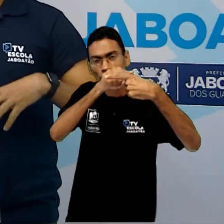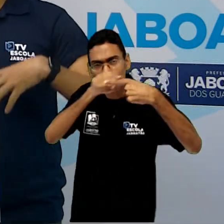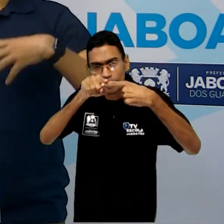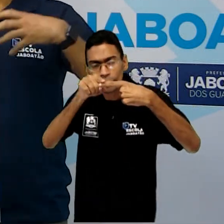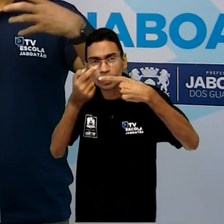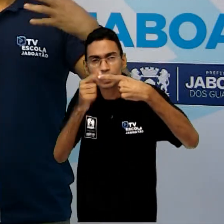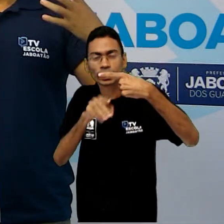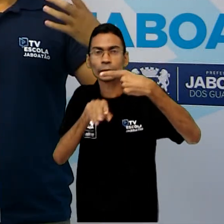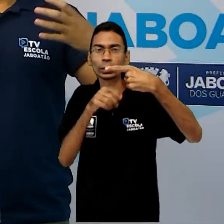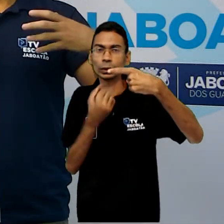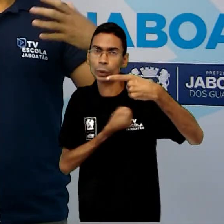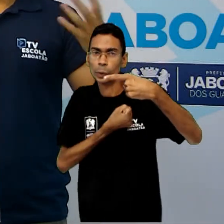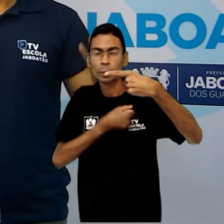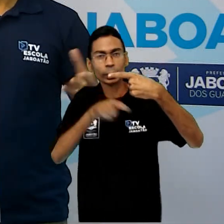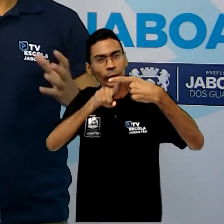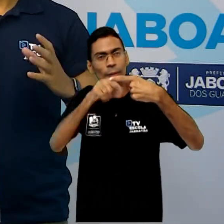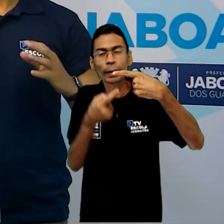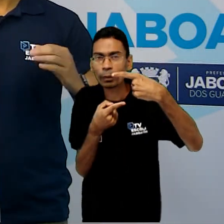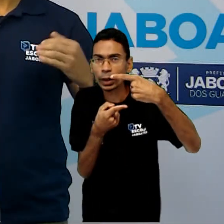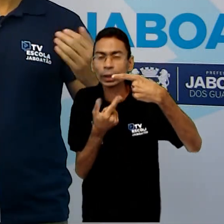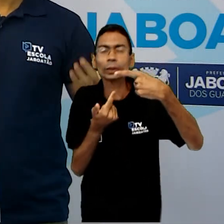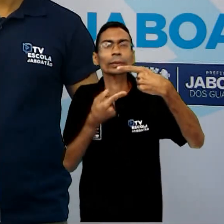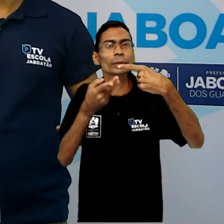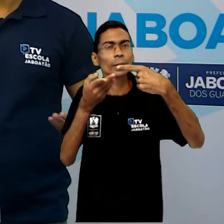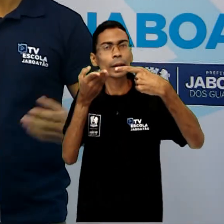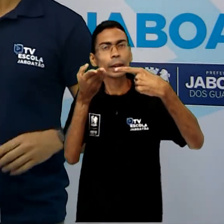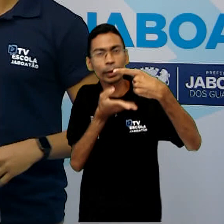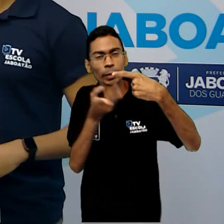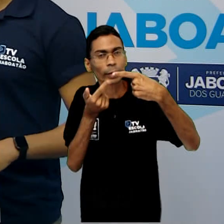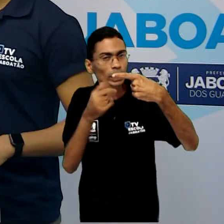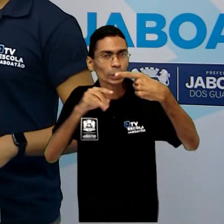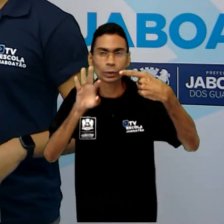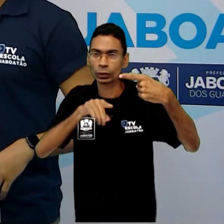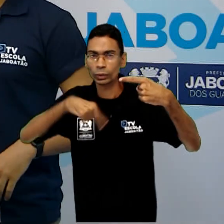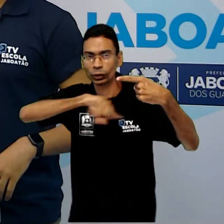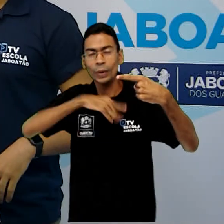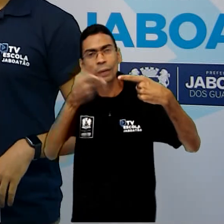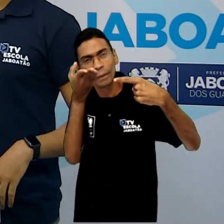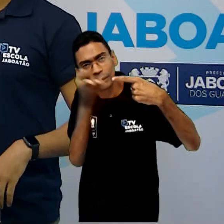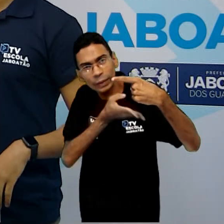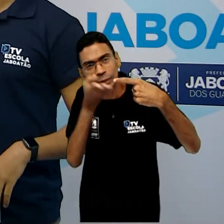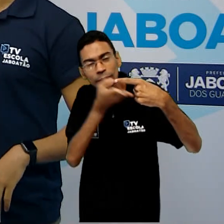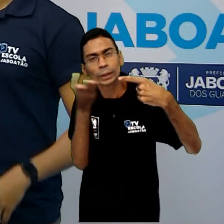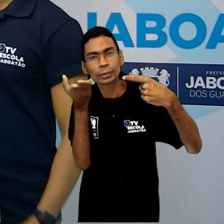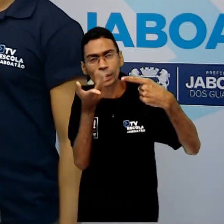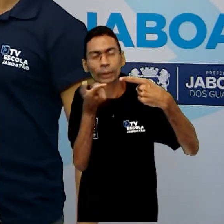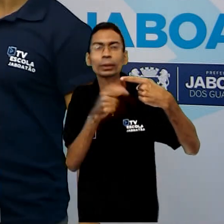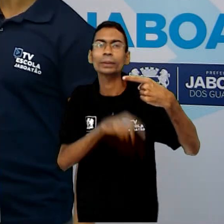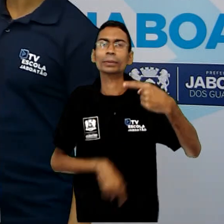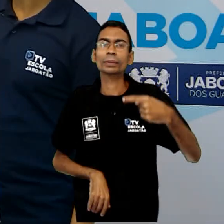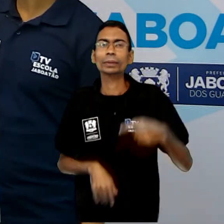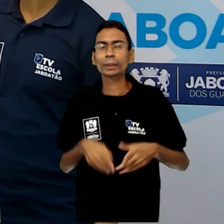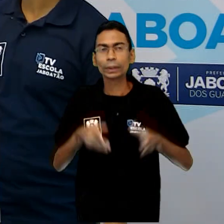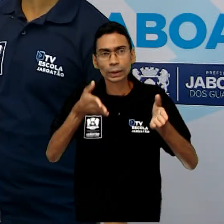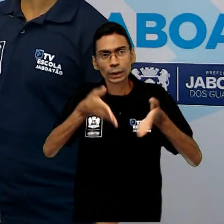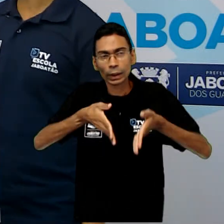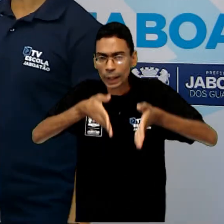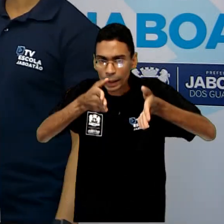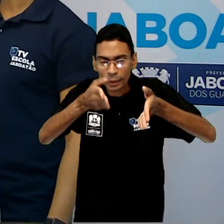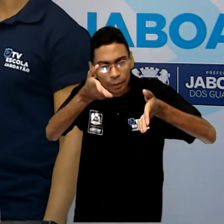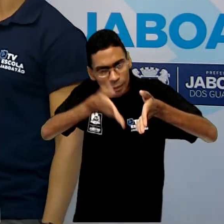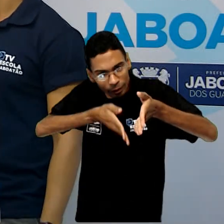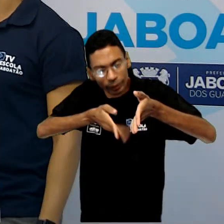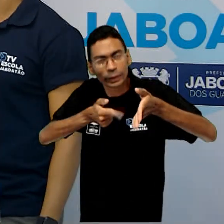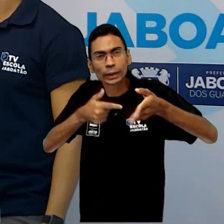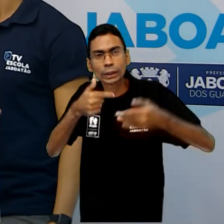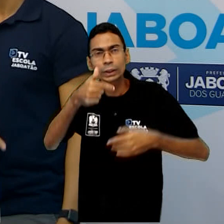quantidade de partes que nós dividimos o todo. No caso que nós dividimos aqui a margem. Então, nós dividimos em 7